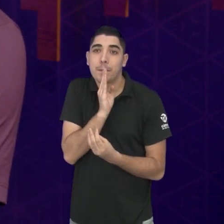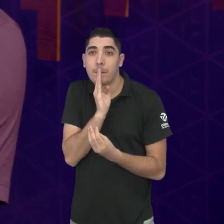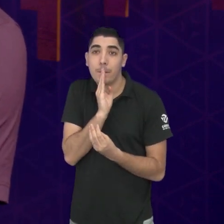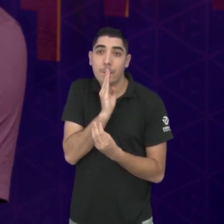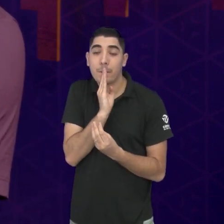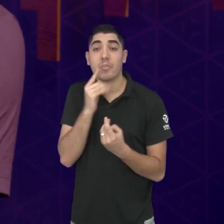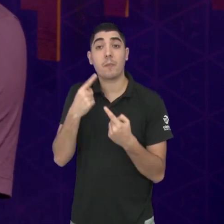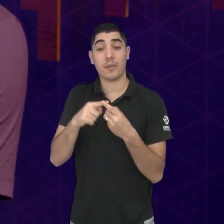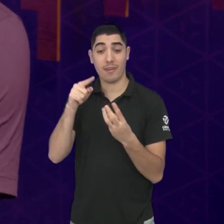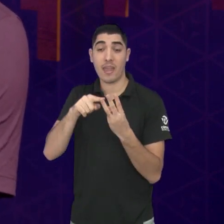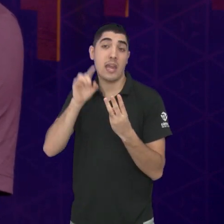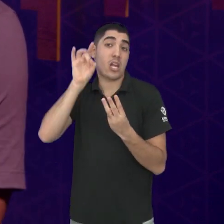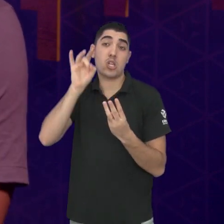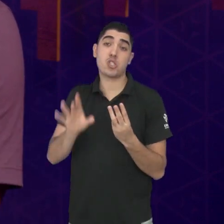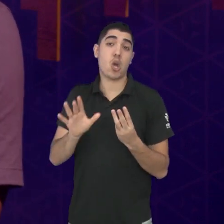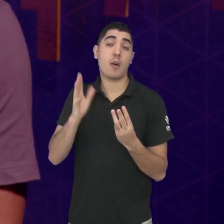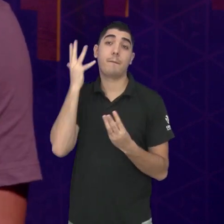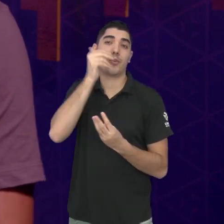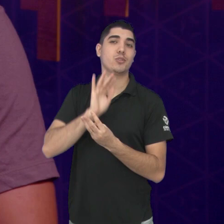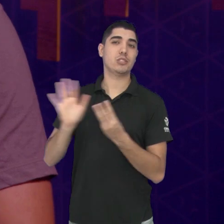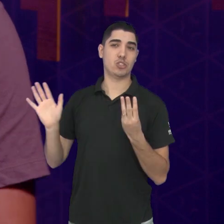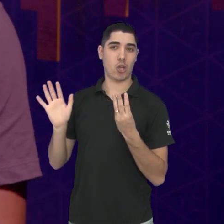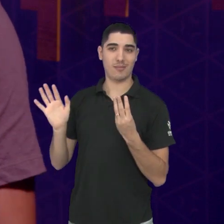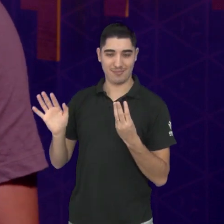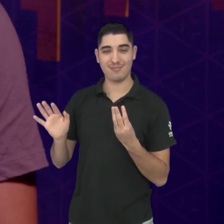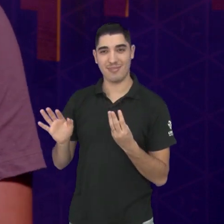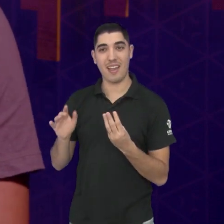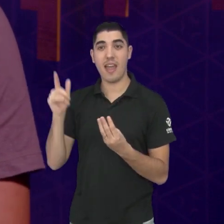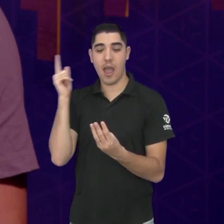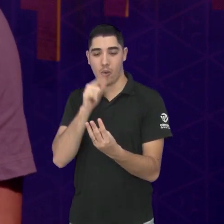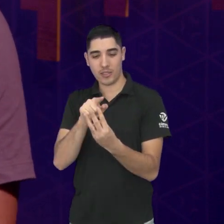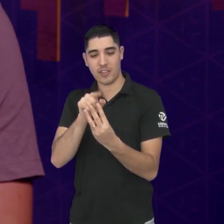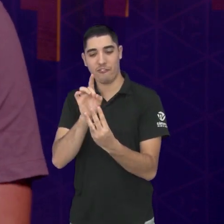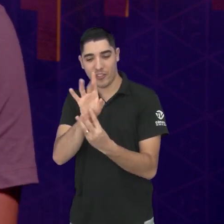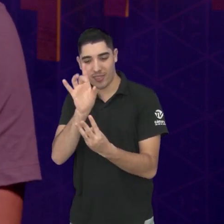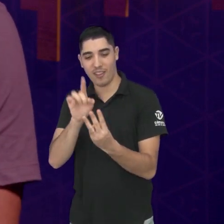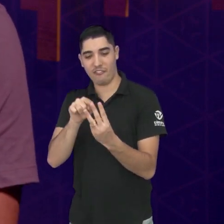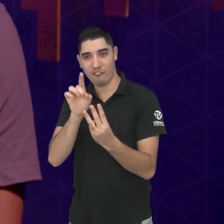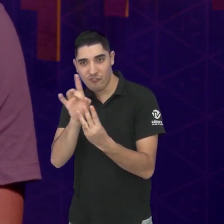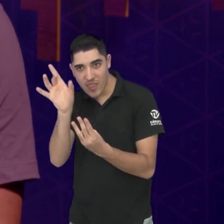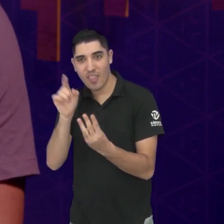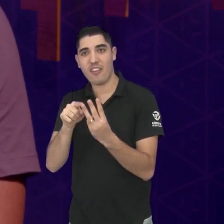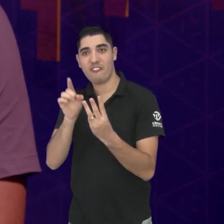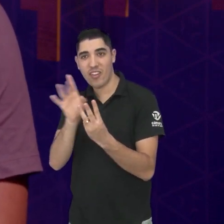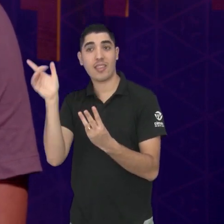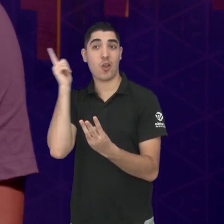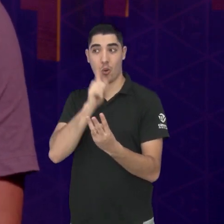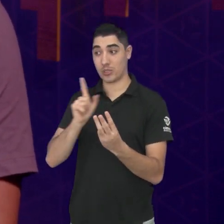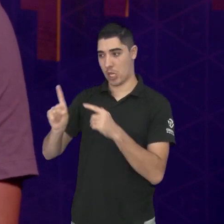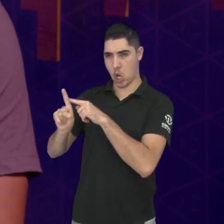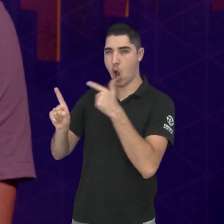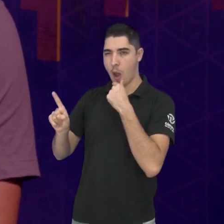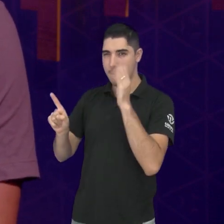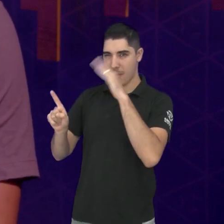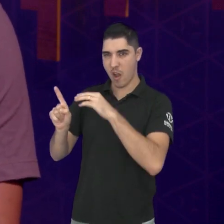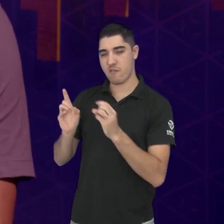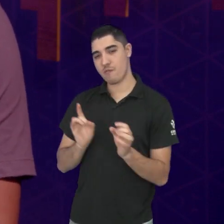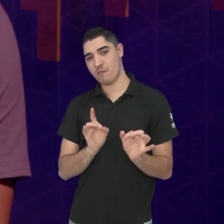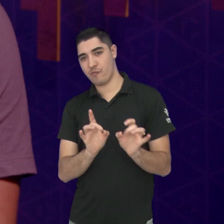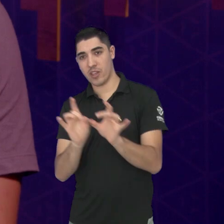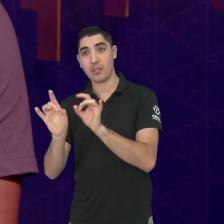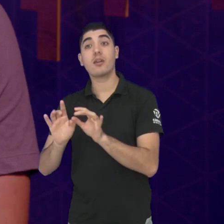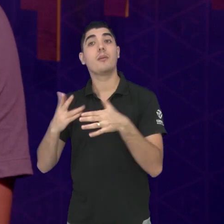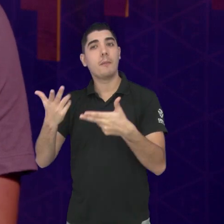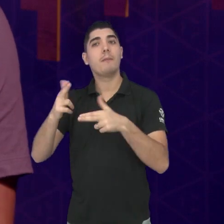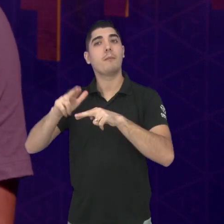papel dela é ser bonita e só isso, né? E as meninas são comercializadas por conta disso. Então tem